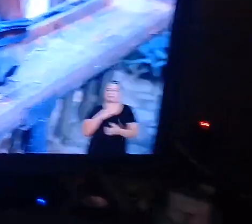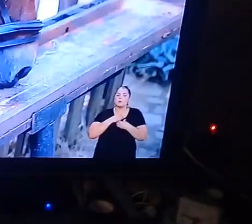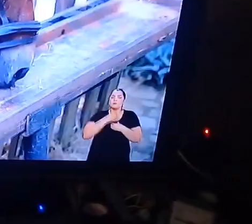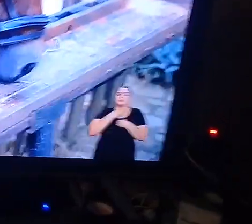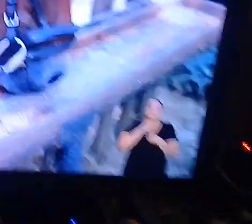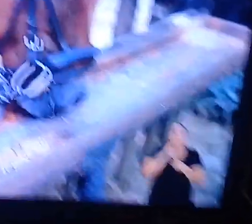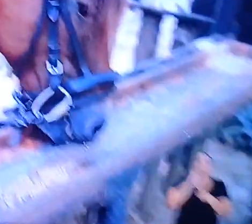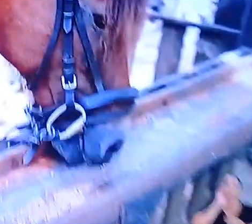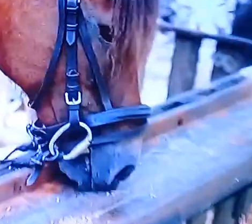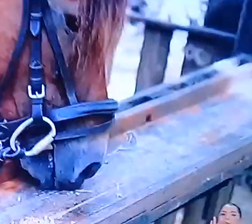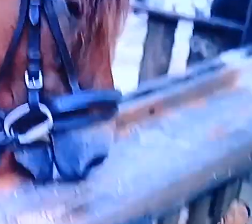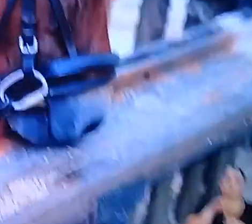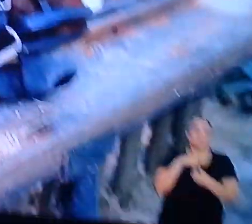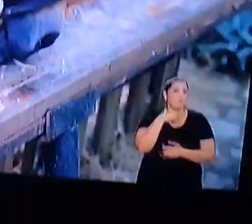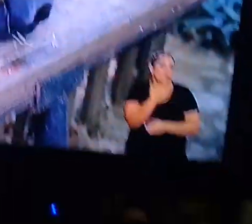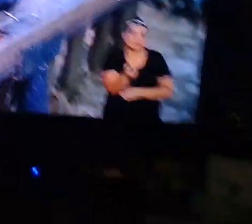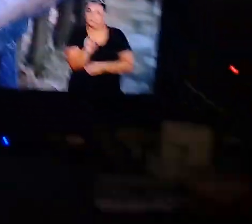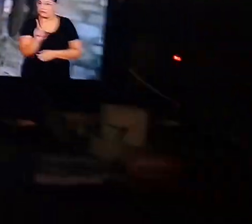Bom dia